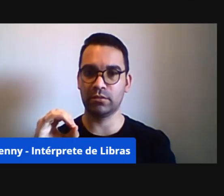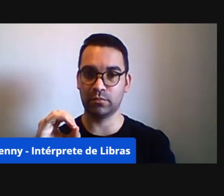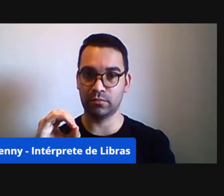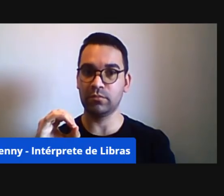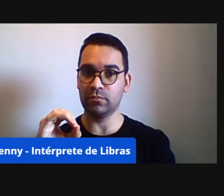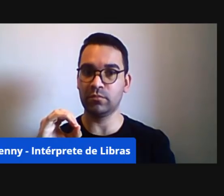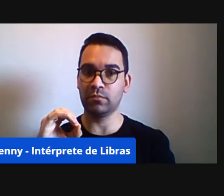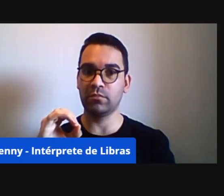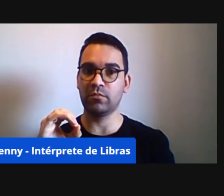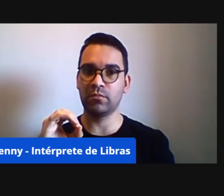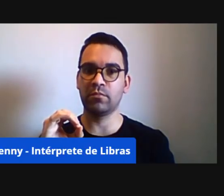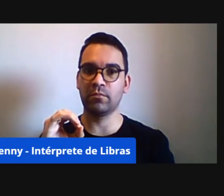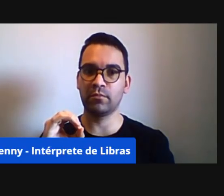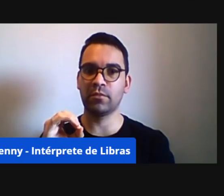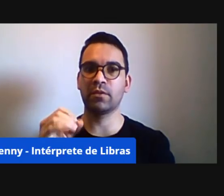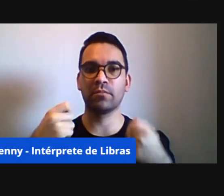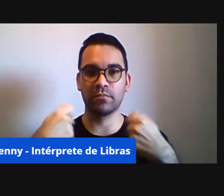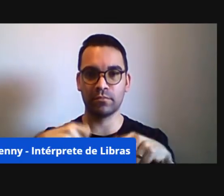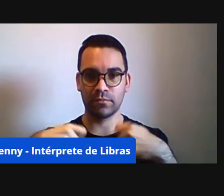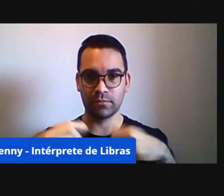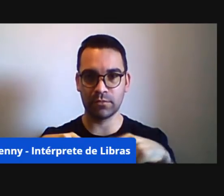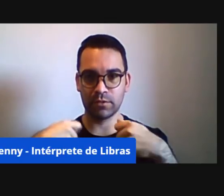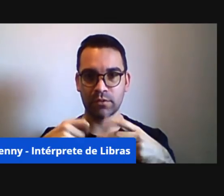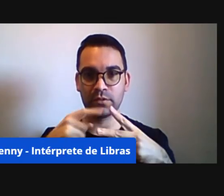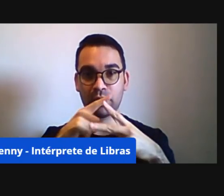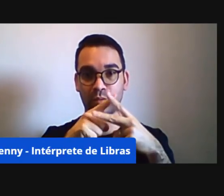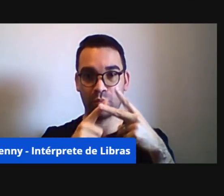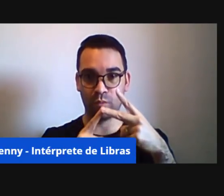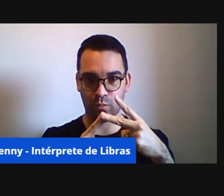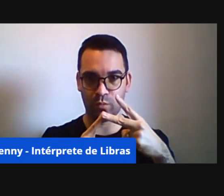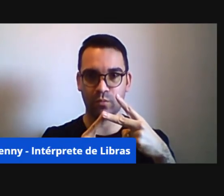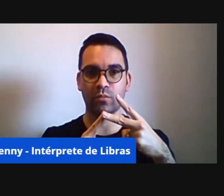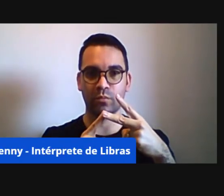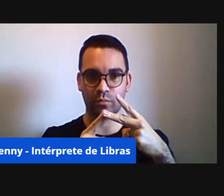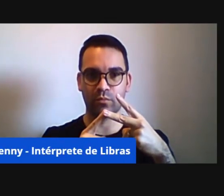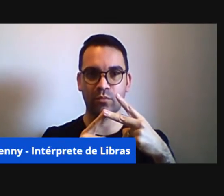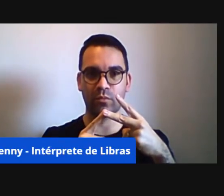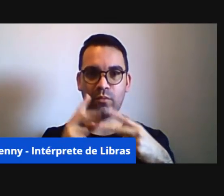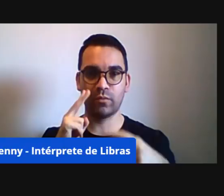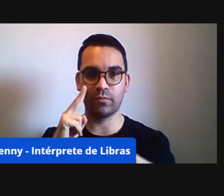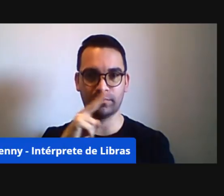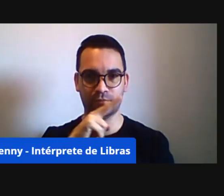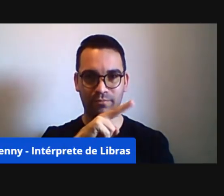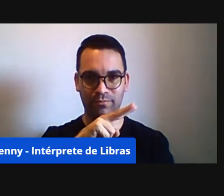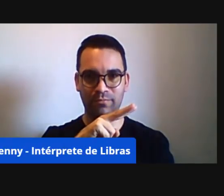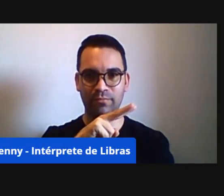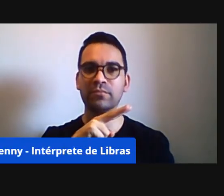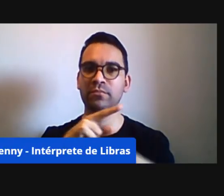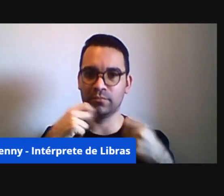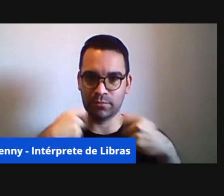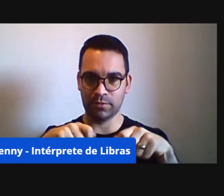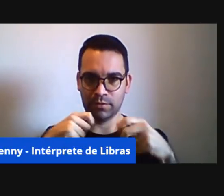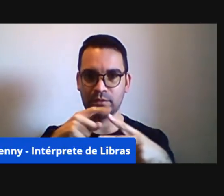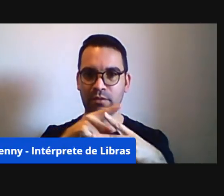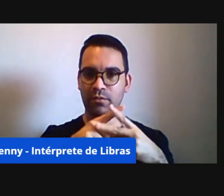para vocês. Ela tem que ser pelo menos de dupla camada, né? Essa daqui tem 2 camadas, uma camada externa e uma camada interna, e ela tem que